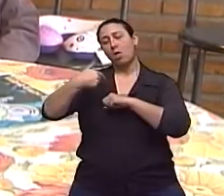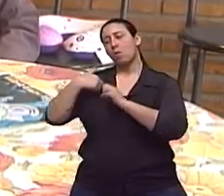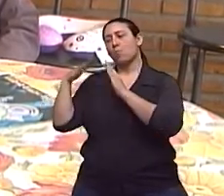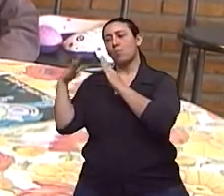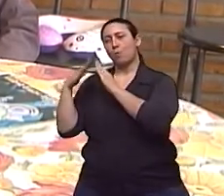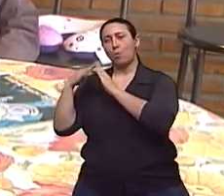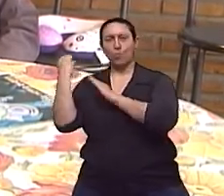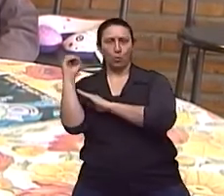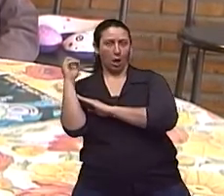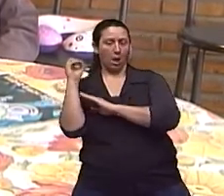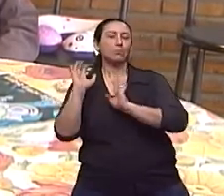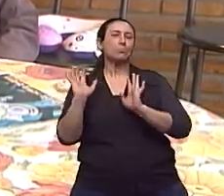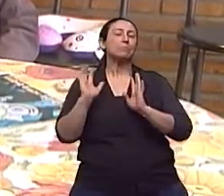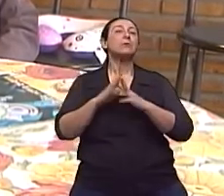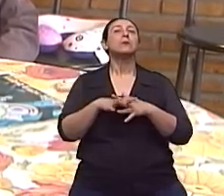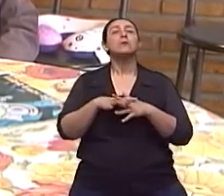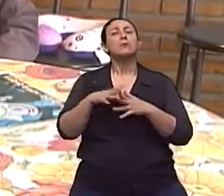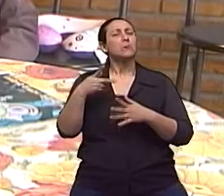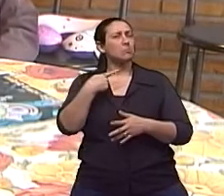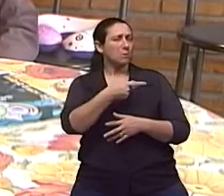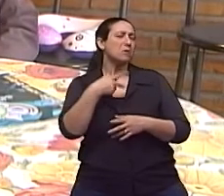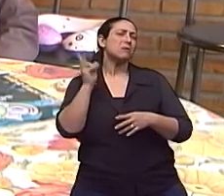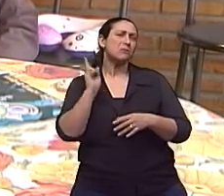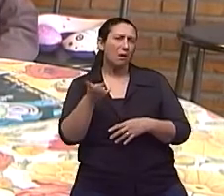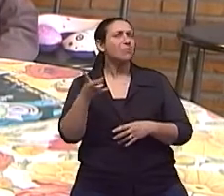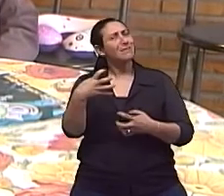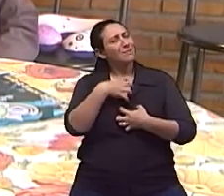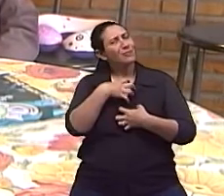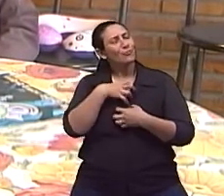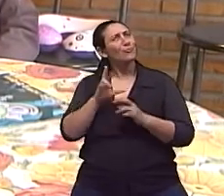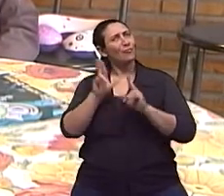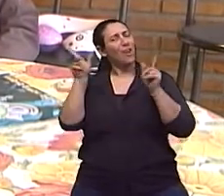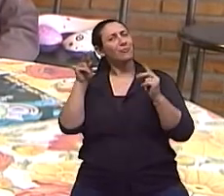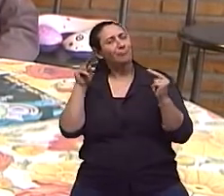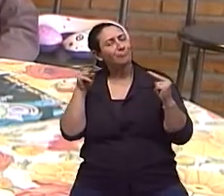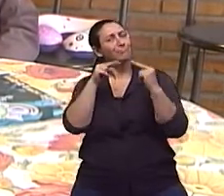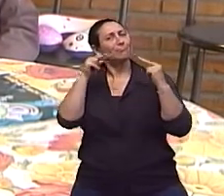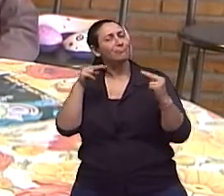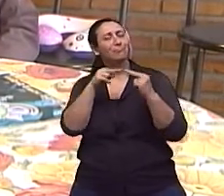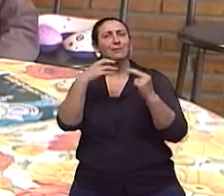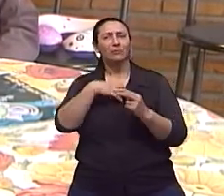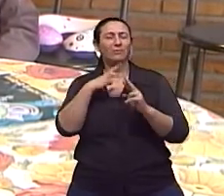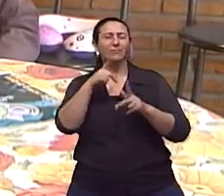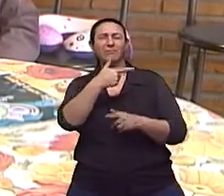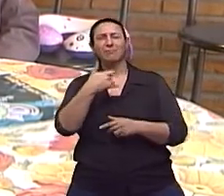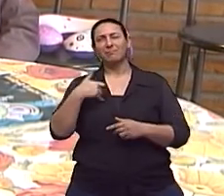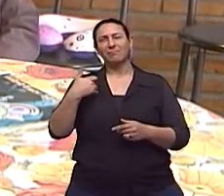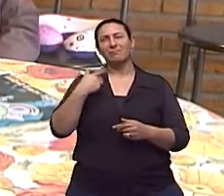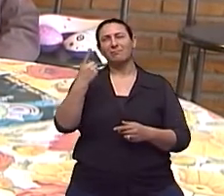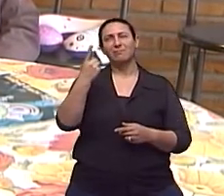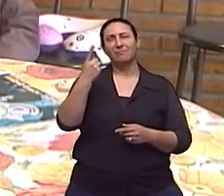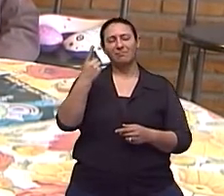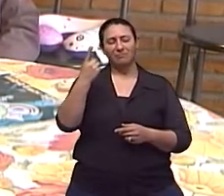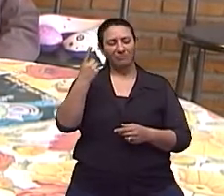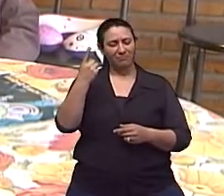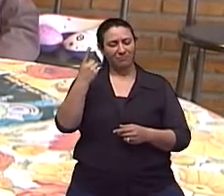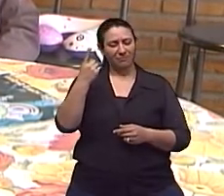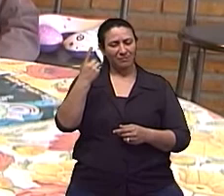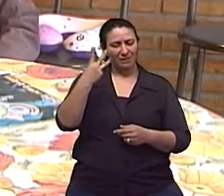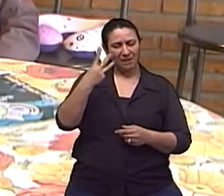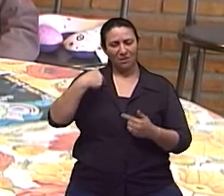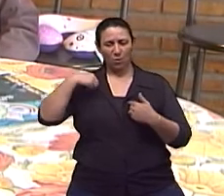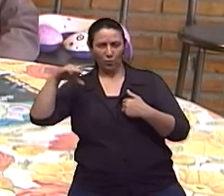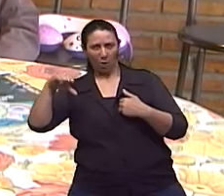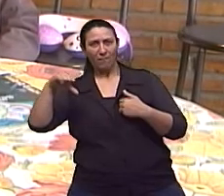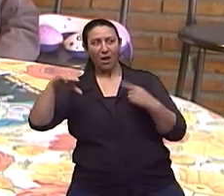Porto Alegre e cada vez que nós sempre tivemos uma coisa diferente um pelo outro quando ele tinha 13 19 e